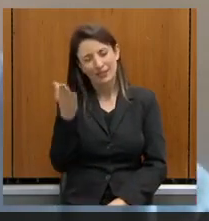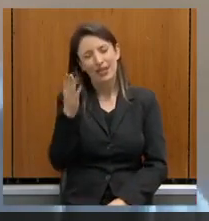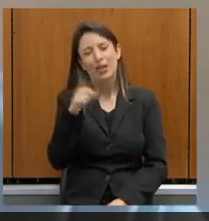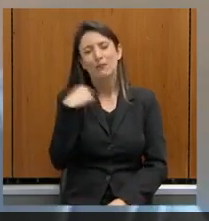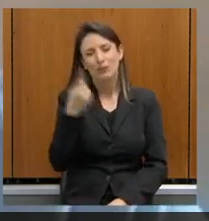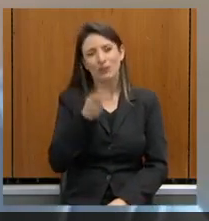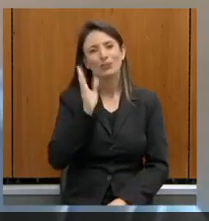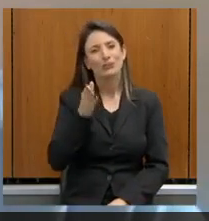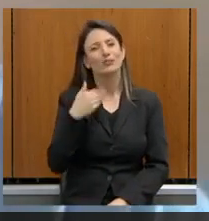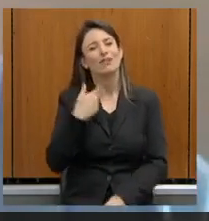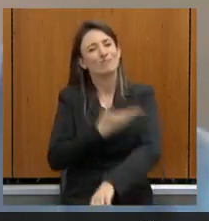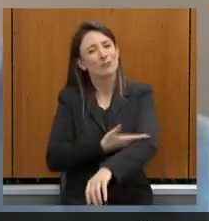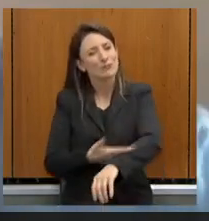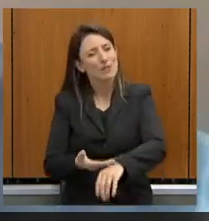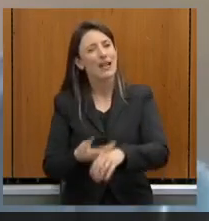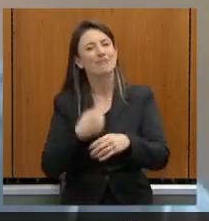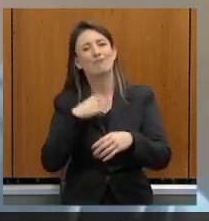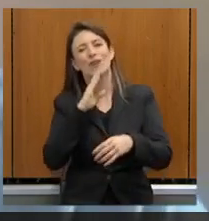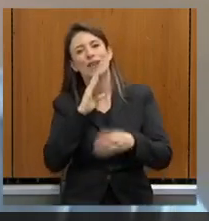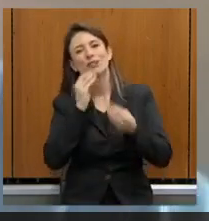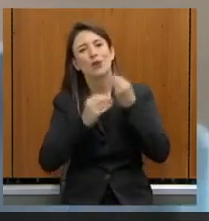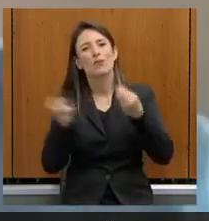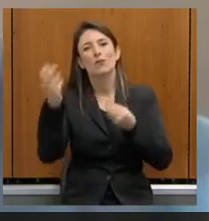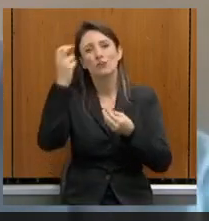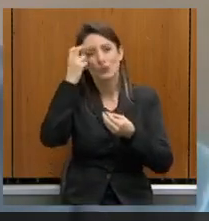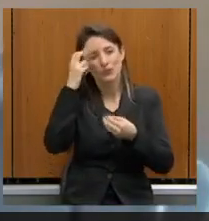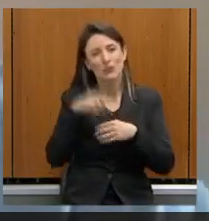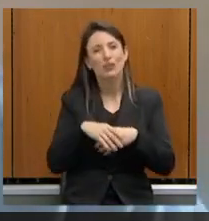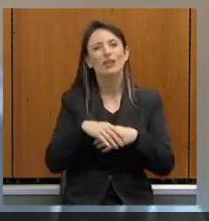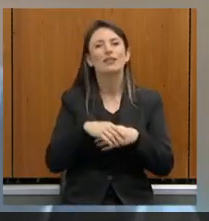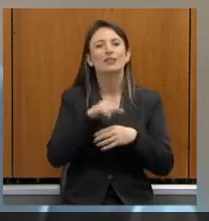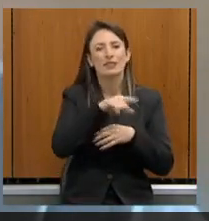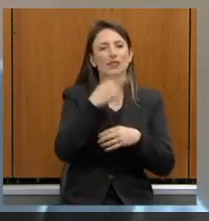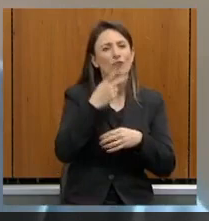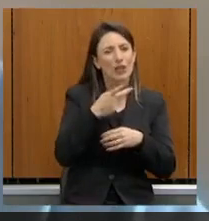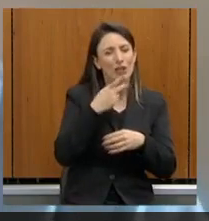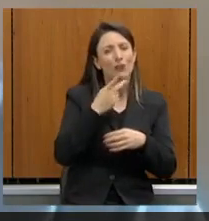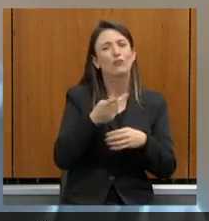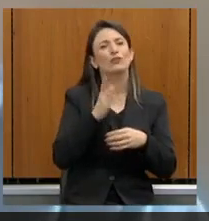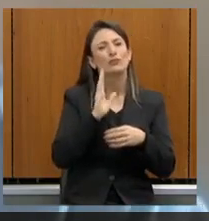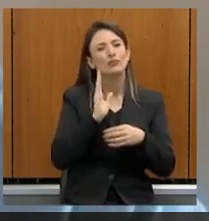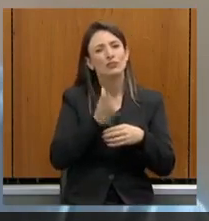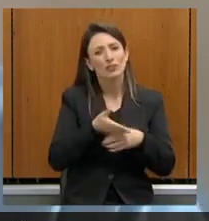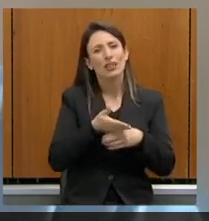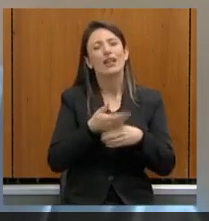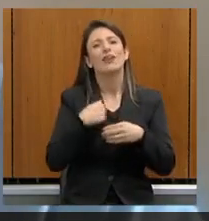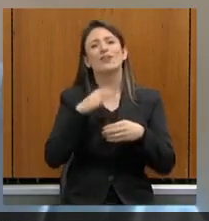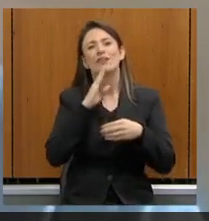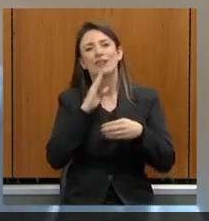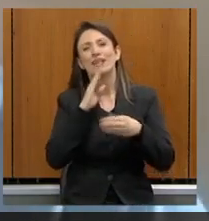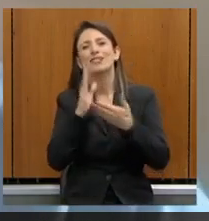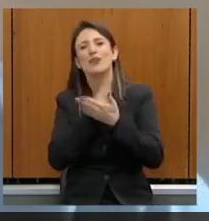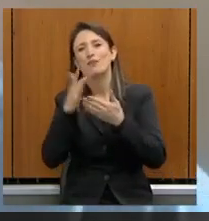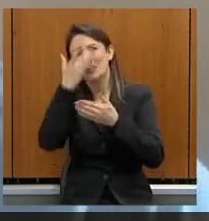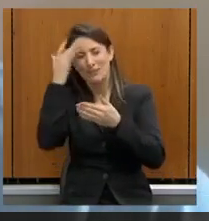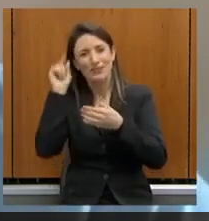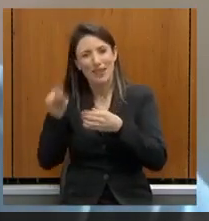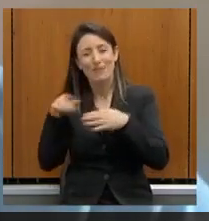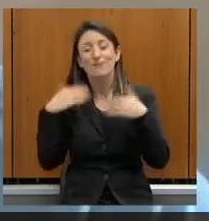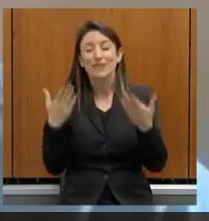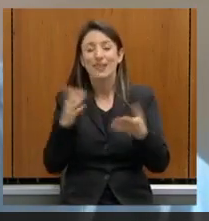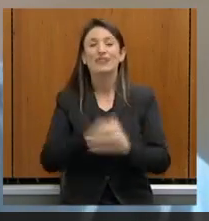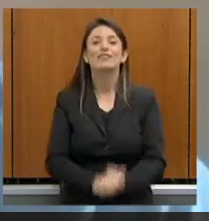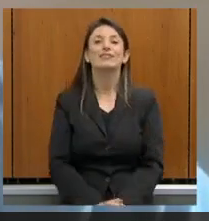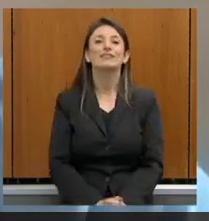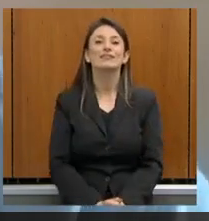várias vezes, o polo audiovisual de lá, Humberto Mauro, e nós temos isso tudo, como uma fortaleza